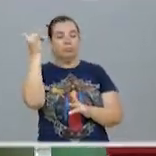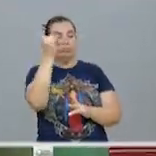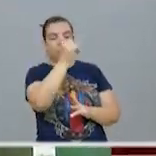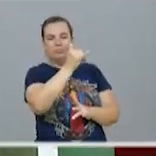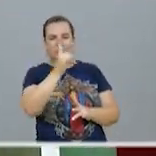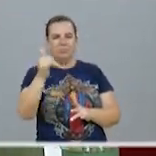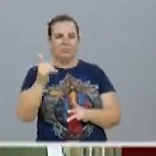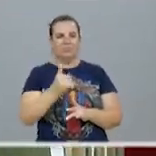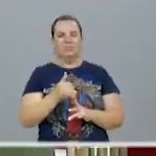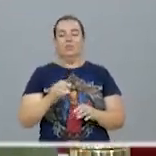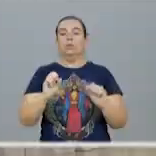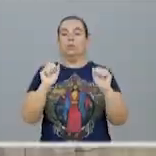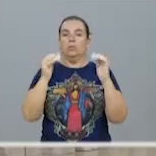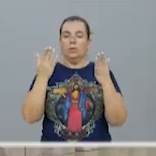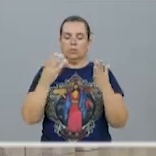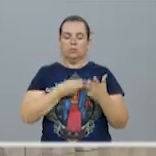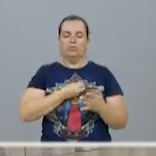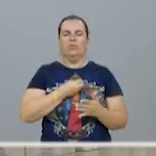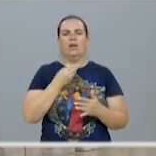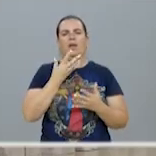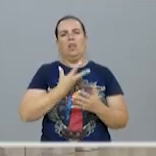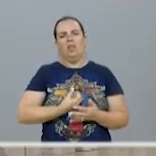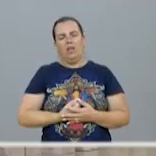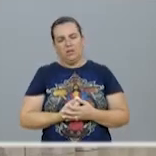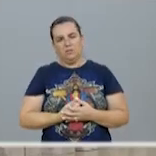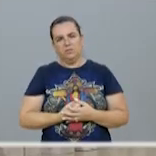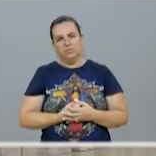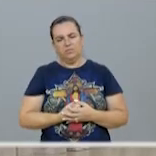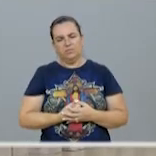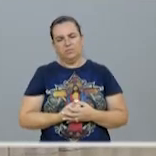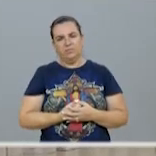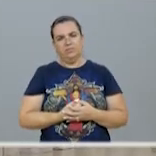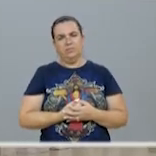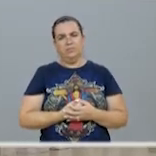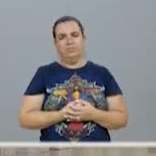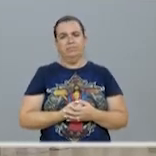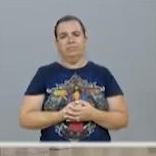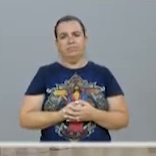e a vida cansa, quando você estiver fadigado,